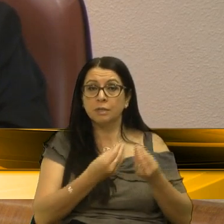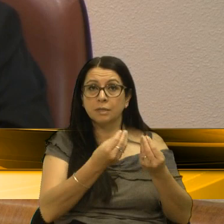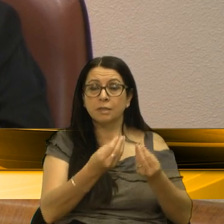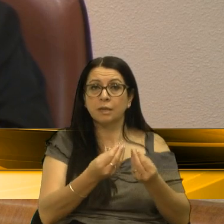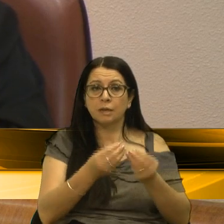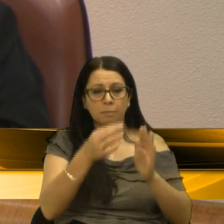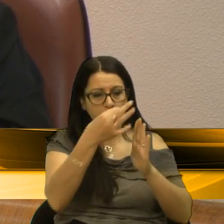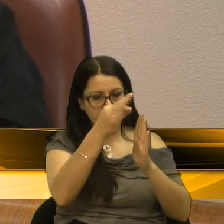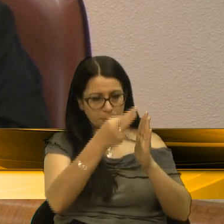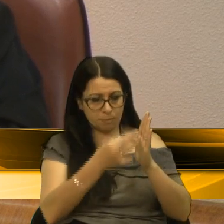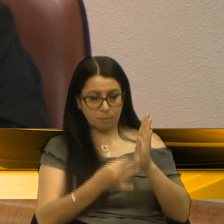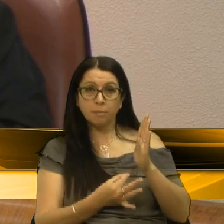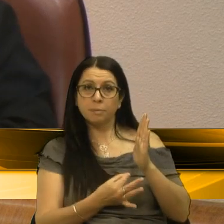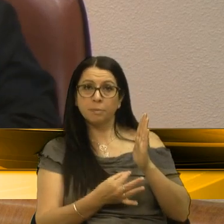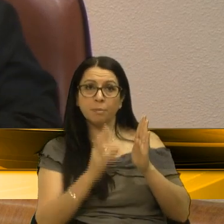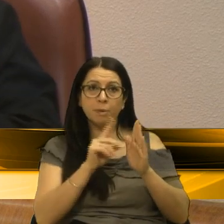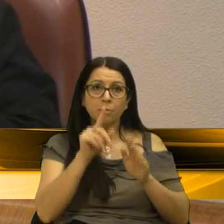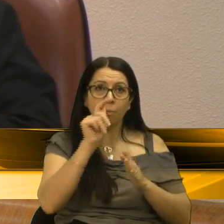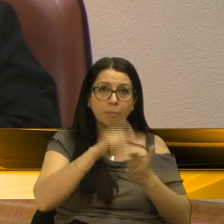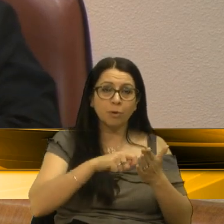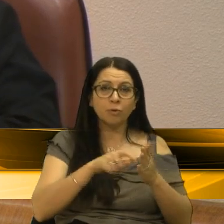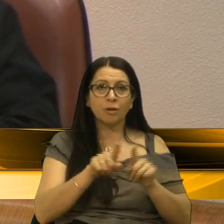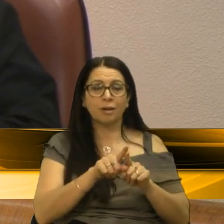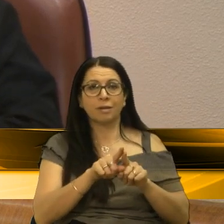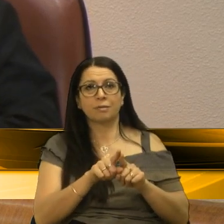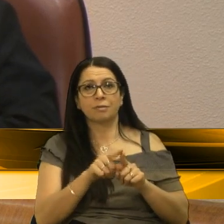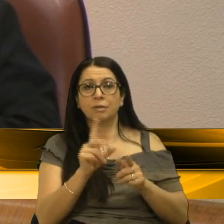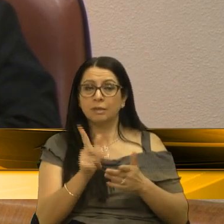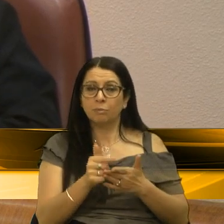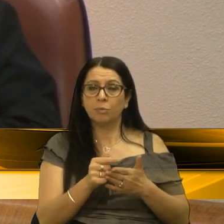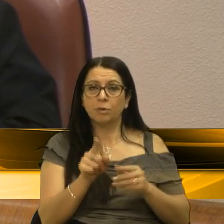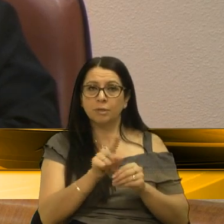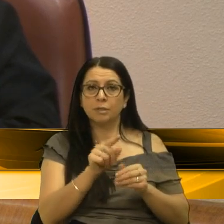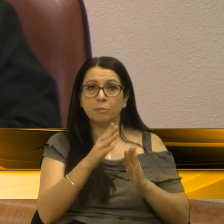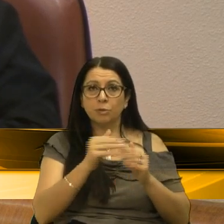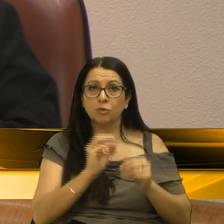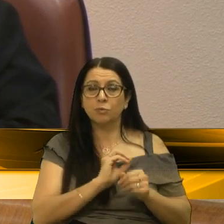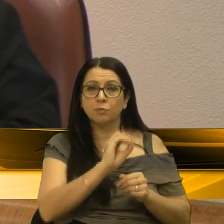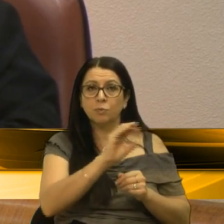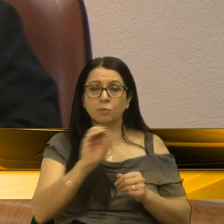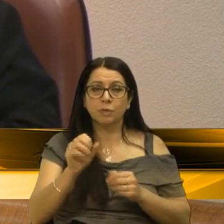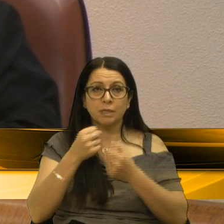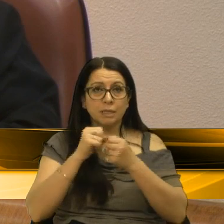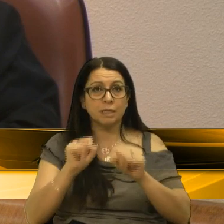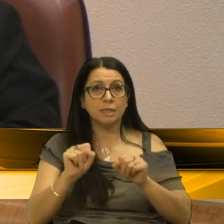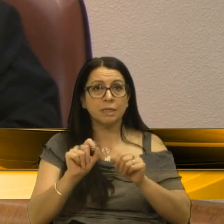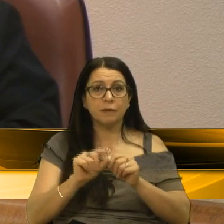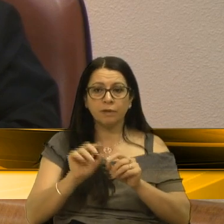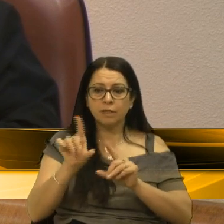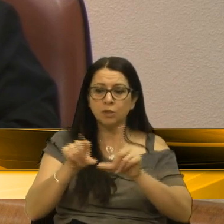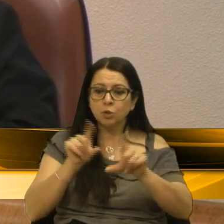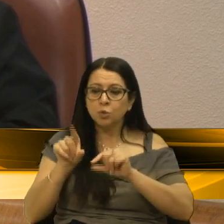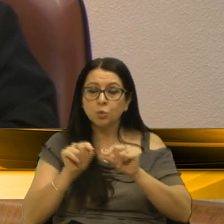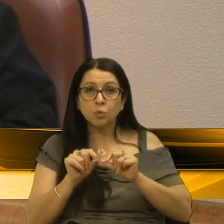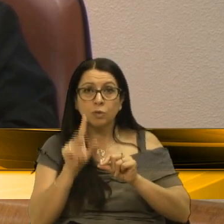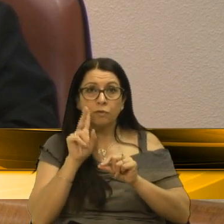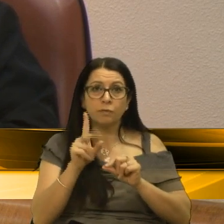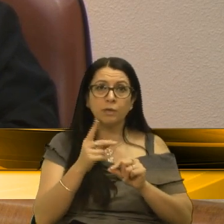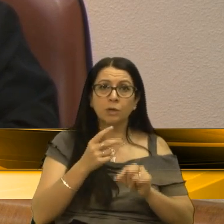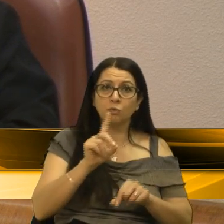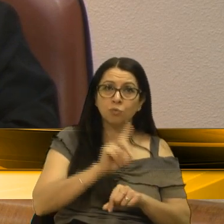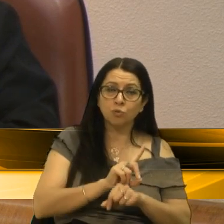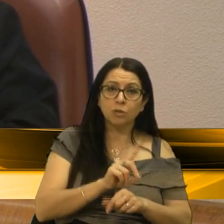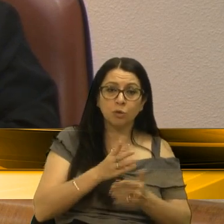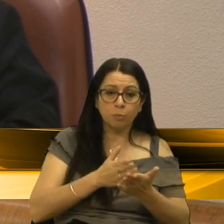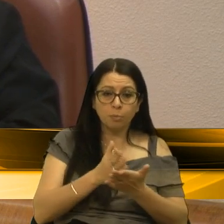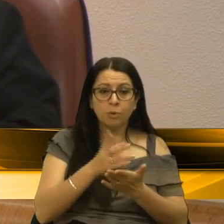checklist depois do pedido protocolado. Após isso, o pedido é enviado ao urbanismo, que faz triagem considerando data e cumprimento